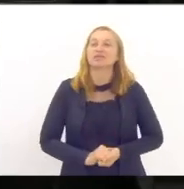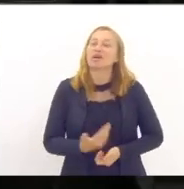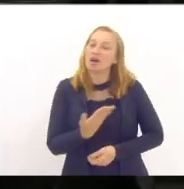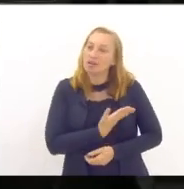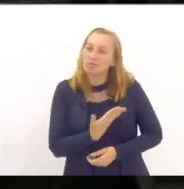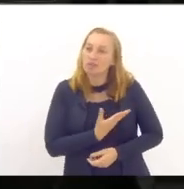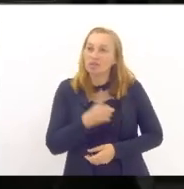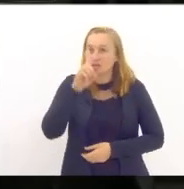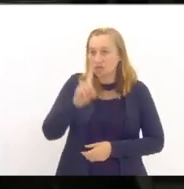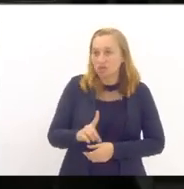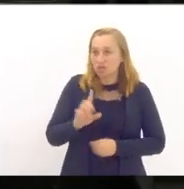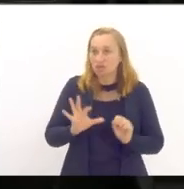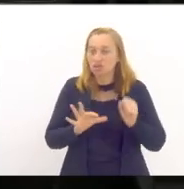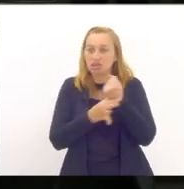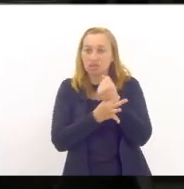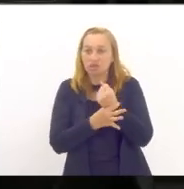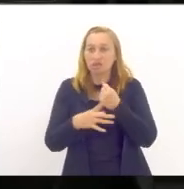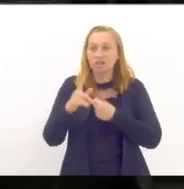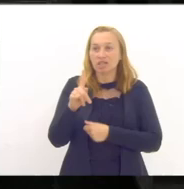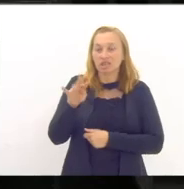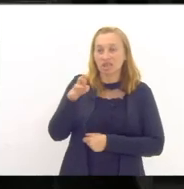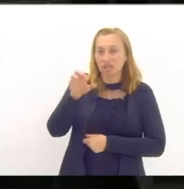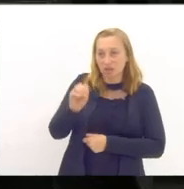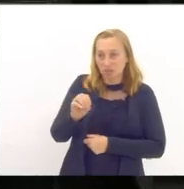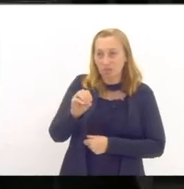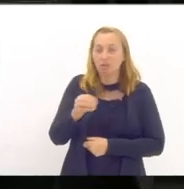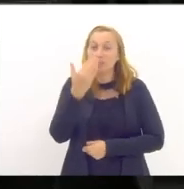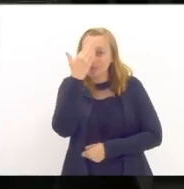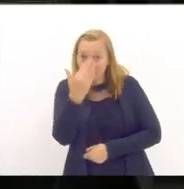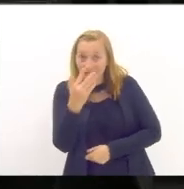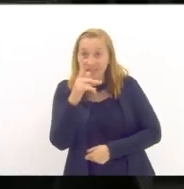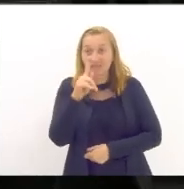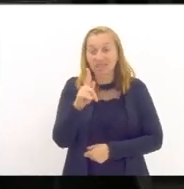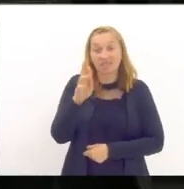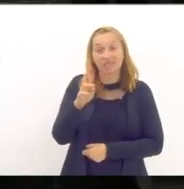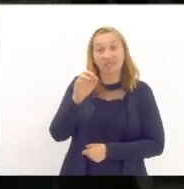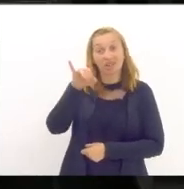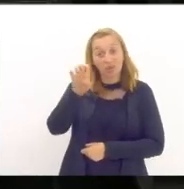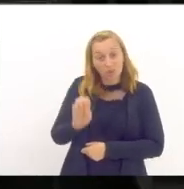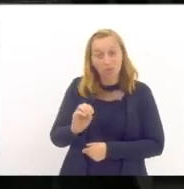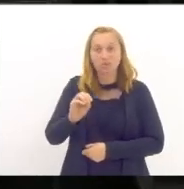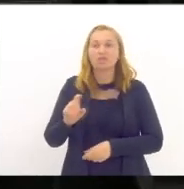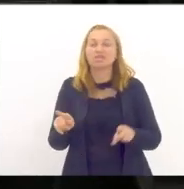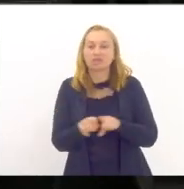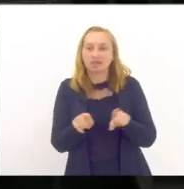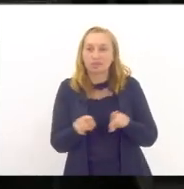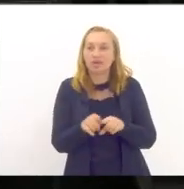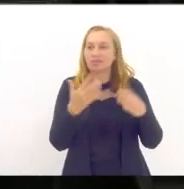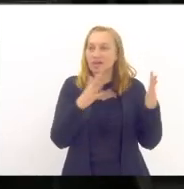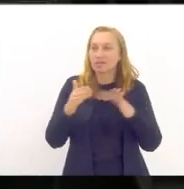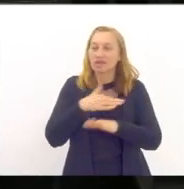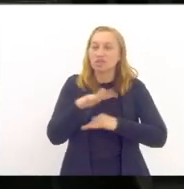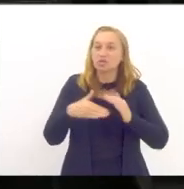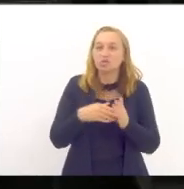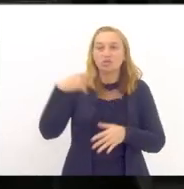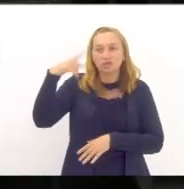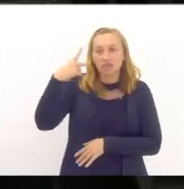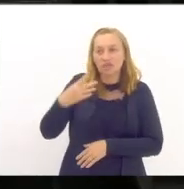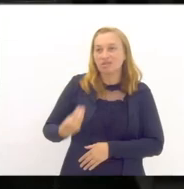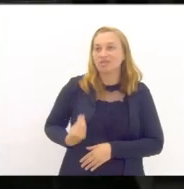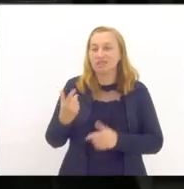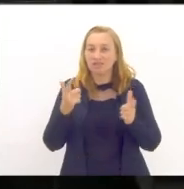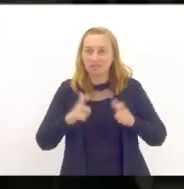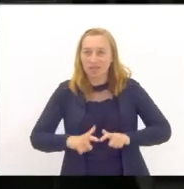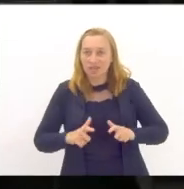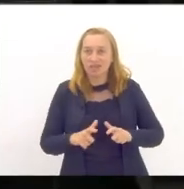amigo diretor de segurança, o Grego Barbosa. Obrigado, Grego. Gostaria de cumprimentar também todos os vereadores aqui